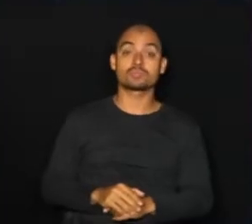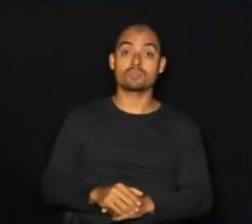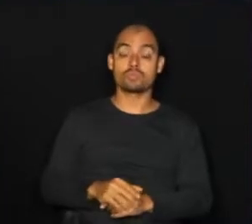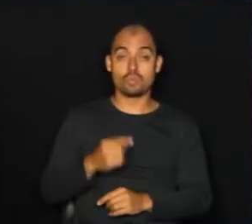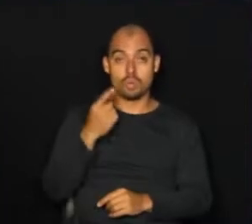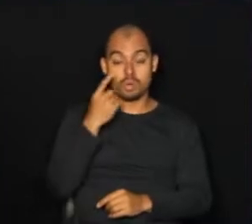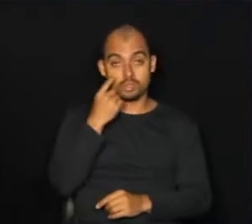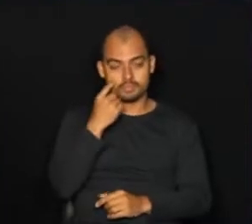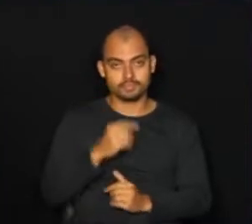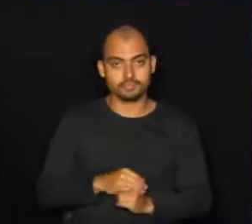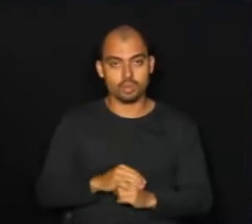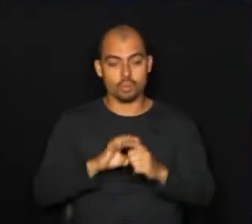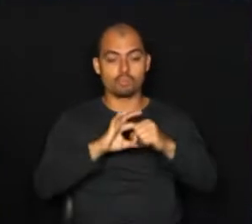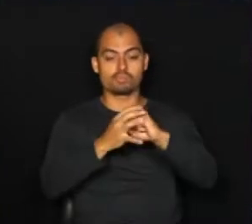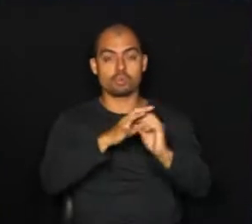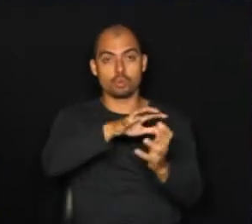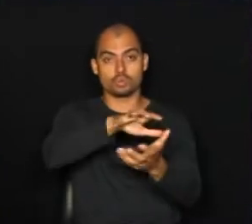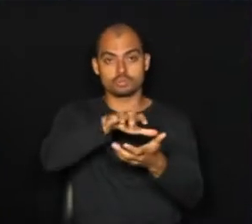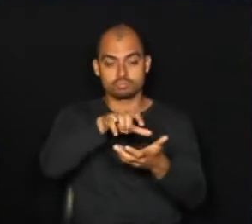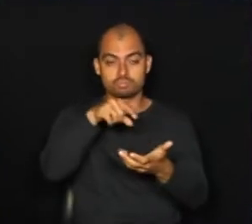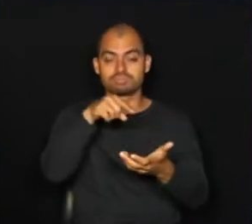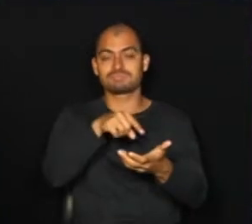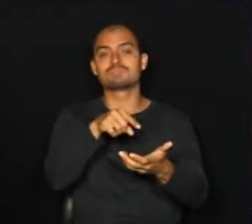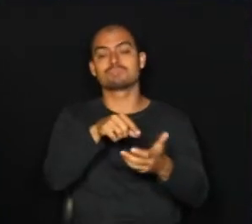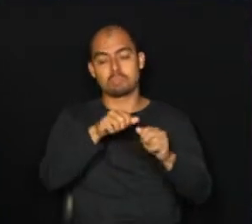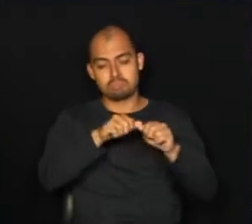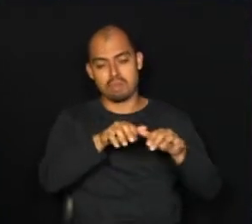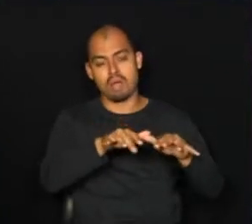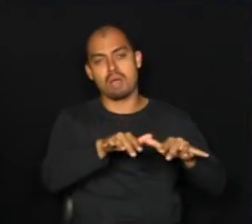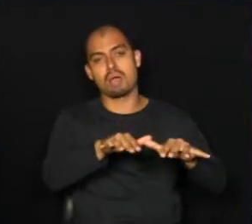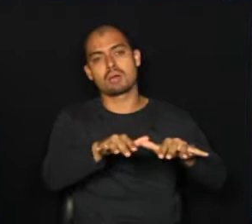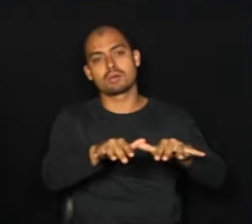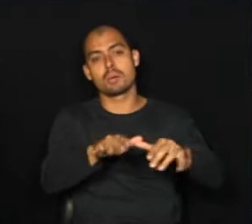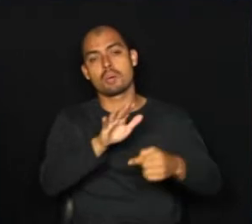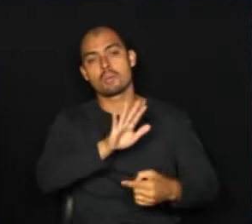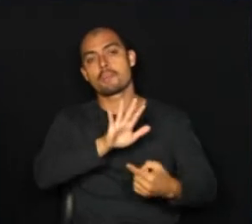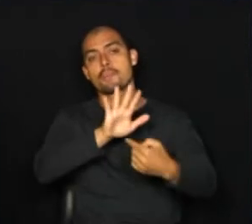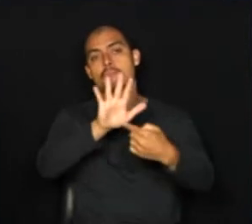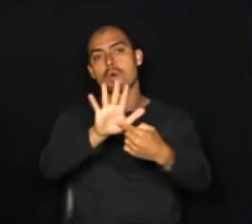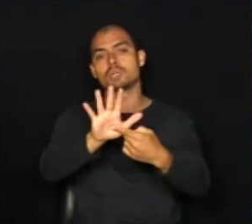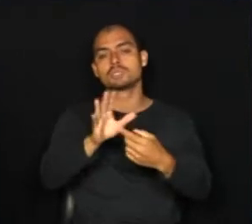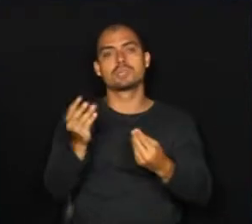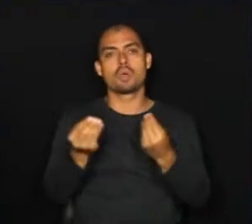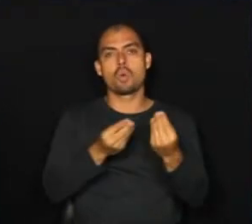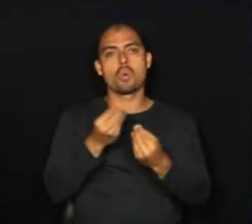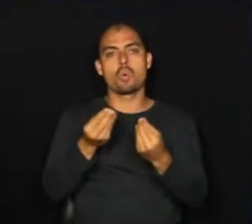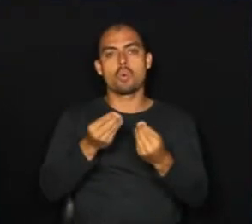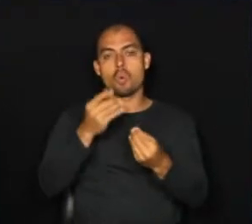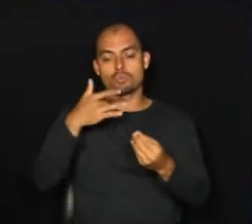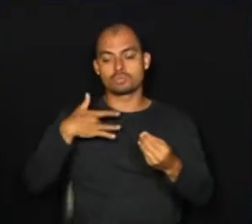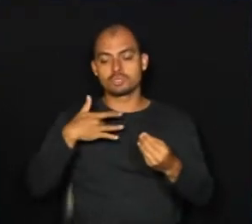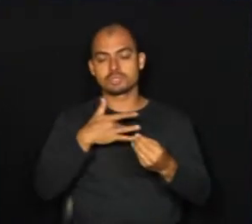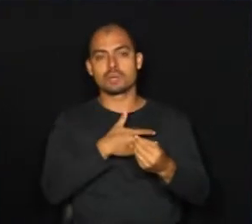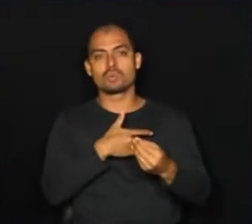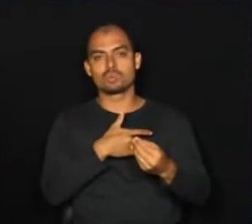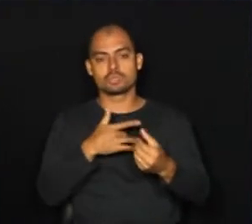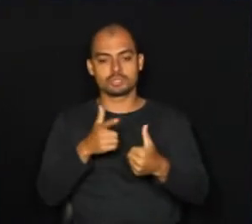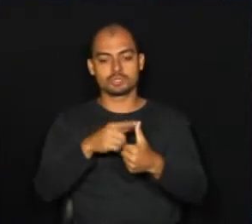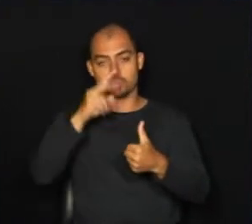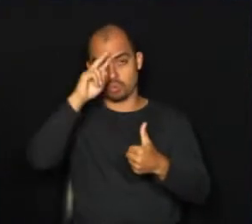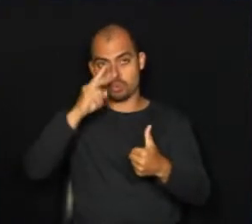Olha só, gente, a pandemia da Covid-19 evidenciou como são integradas as saúdes